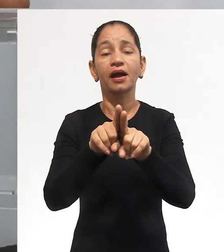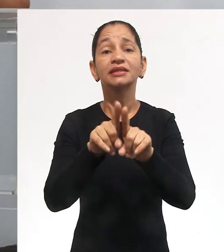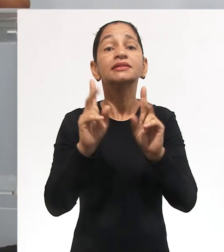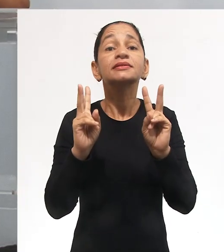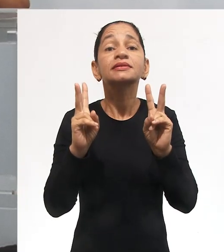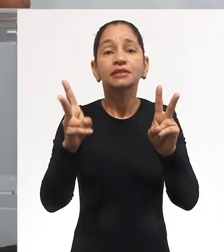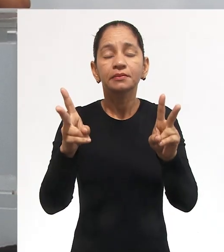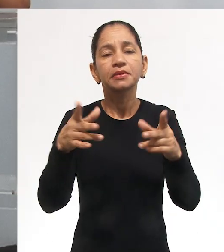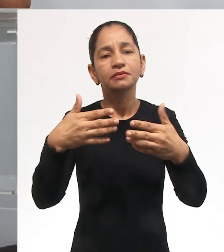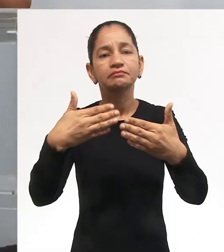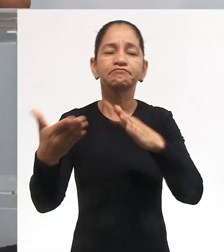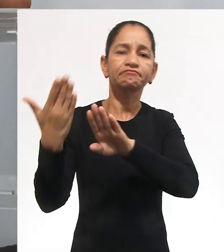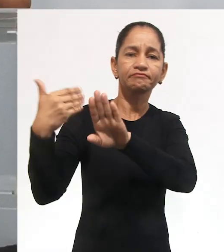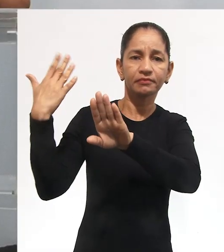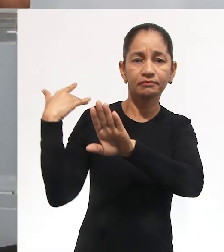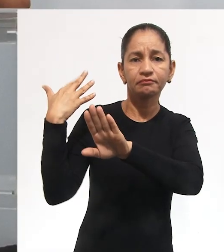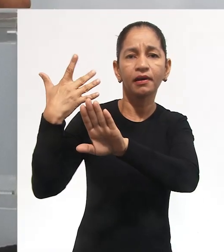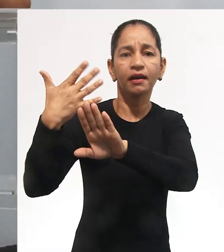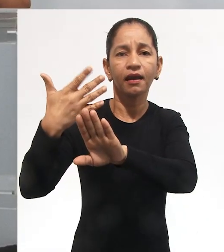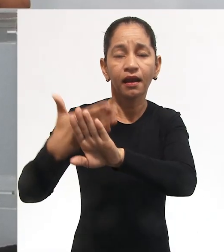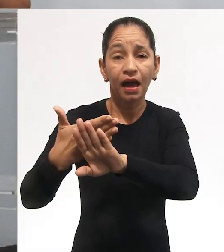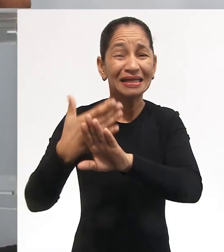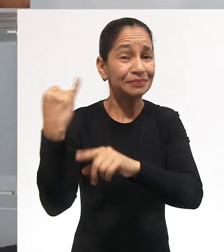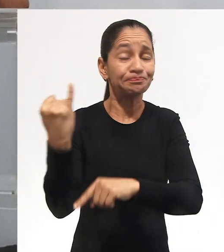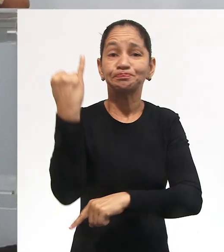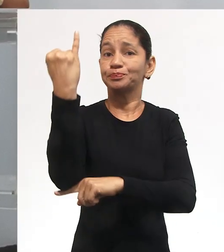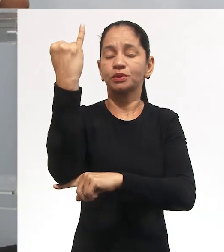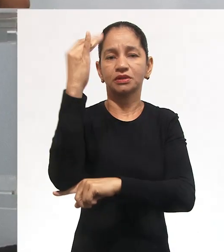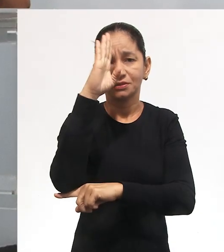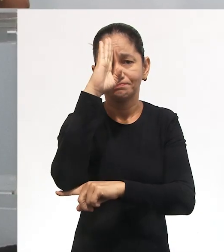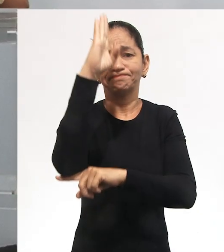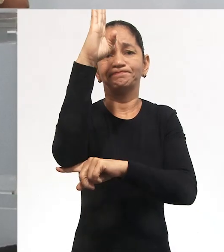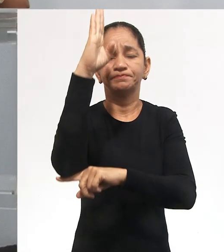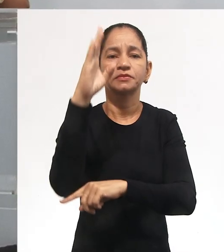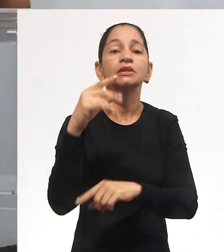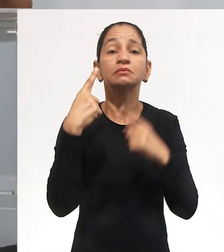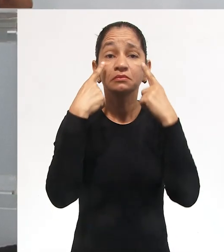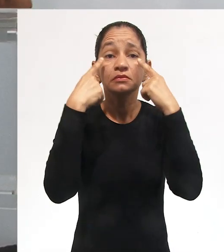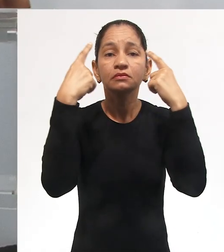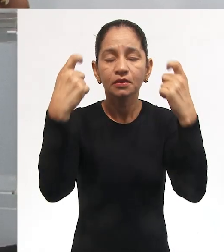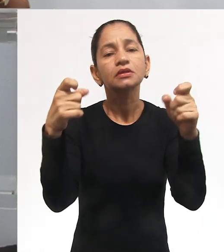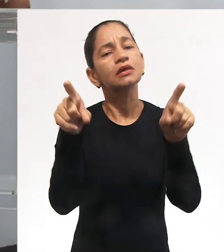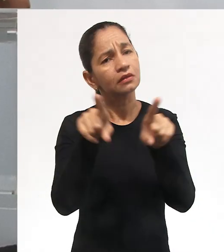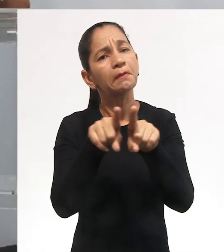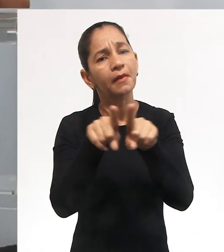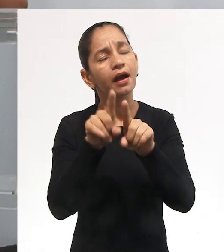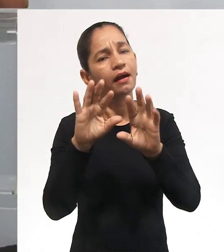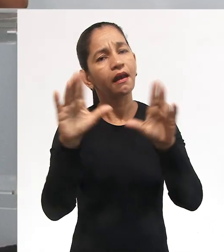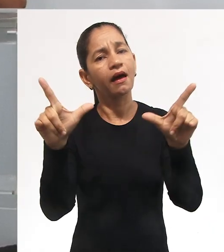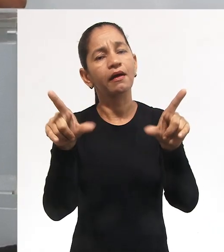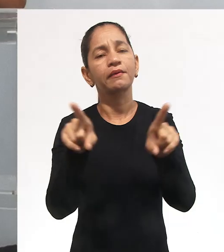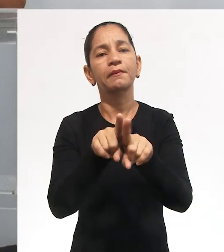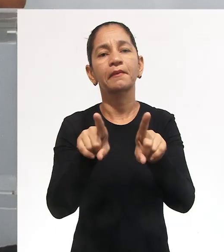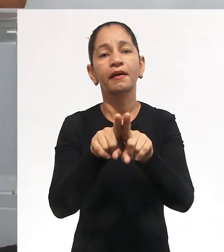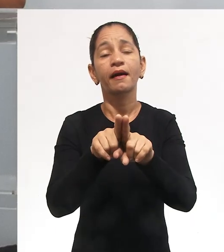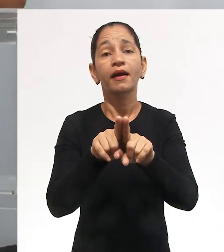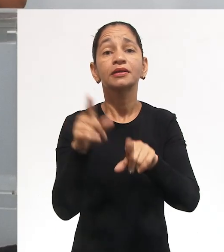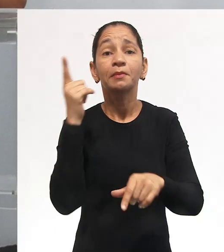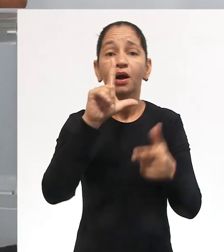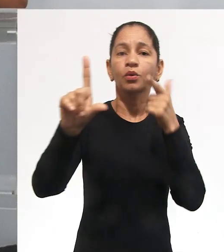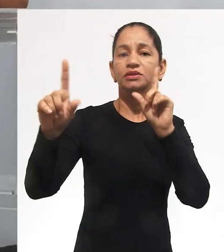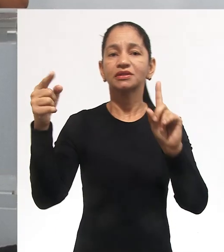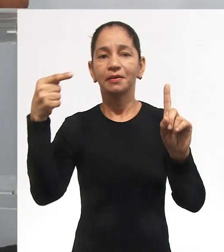dos casos, livros importantes e materiais conceituais interessantes, mas para você conseguir